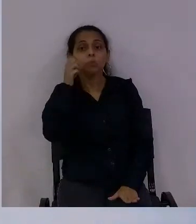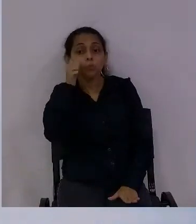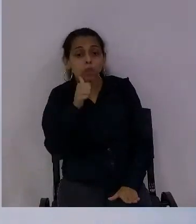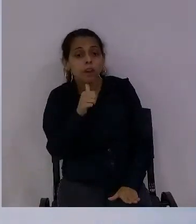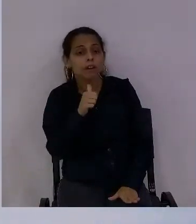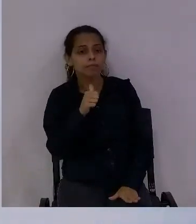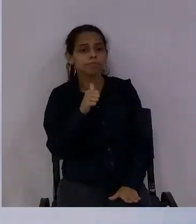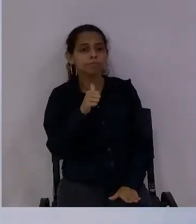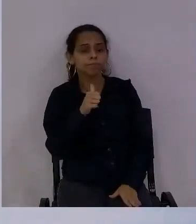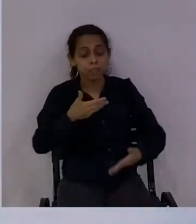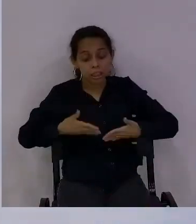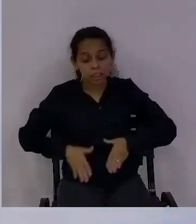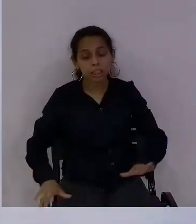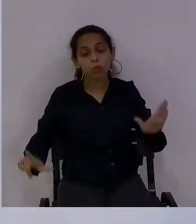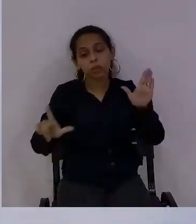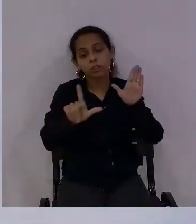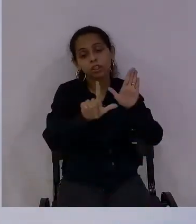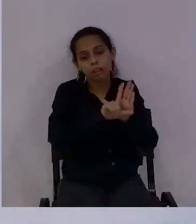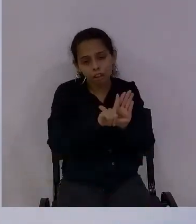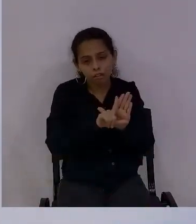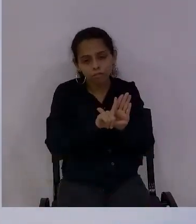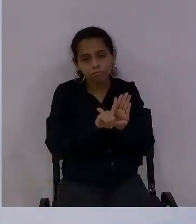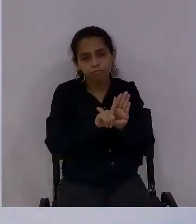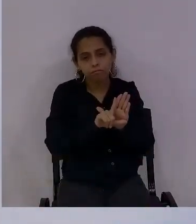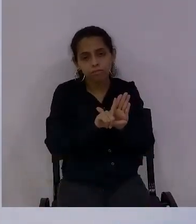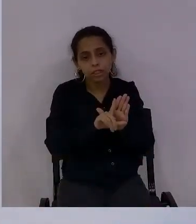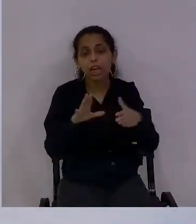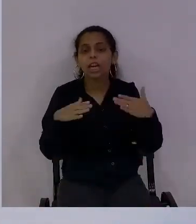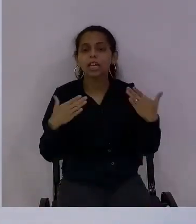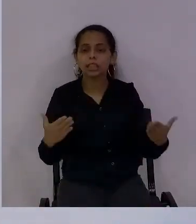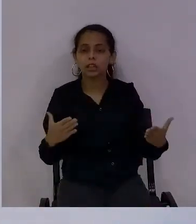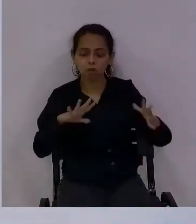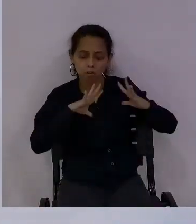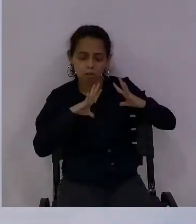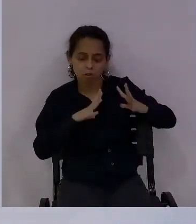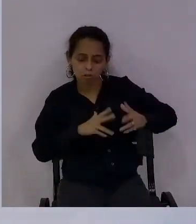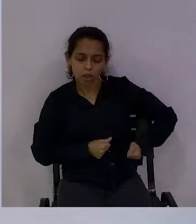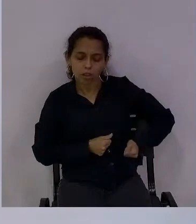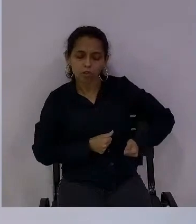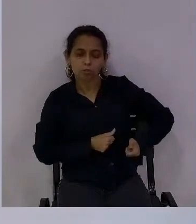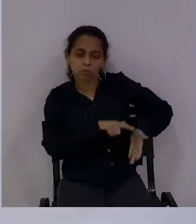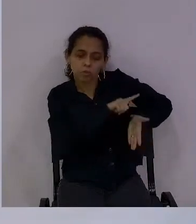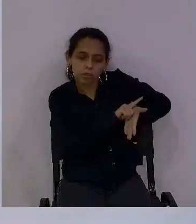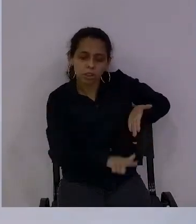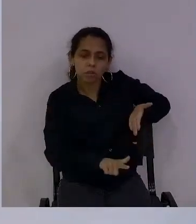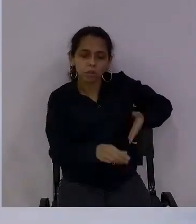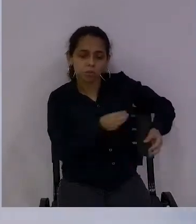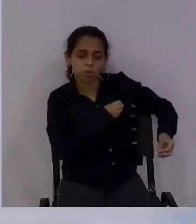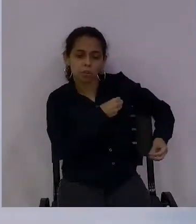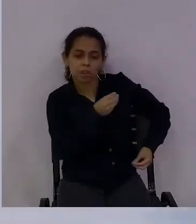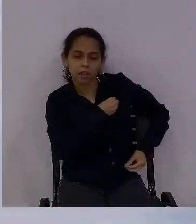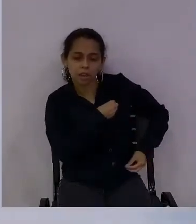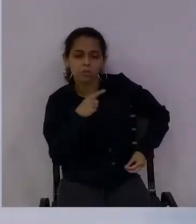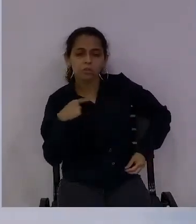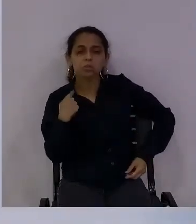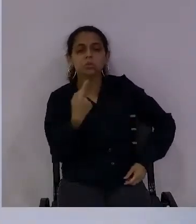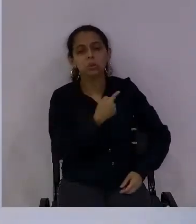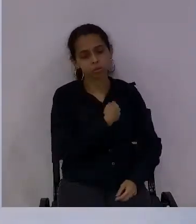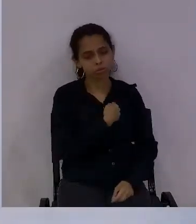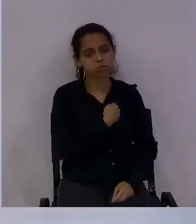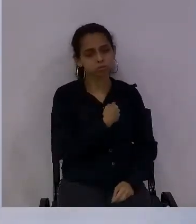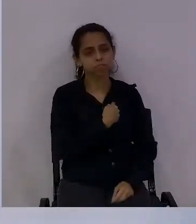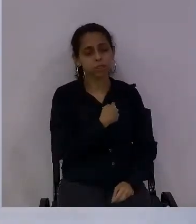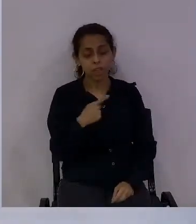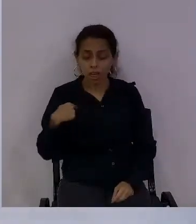sob a lei para purificar os nossos pecados. E a nossa proposta nesta noite é entender um pouco melhor